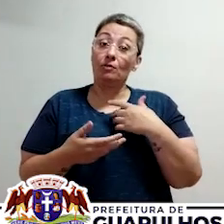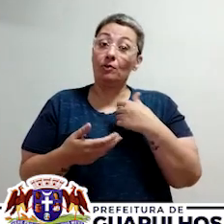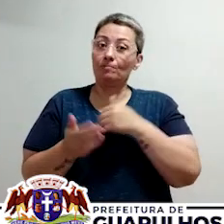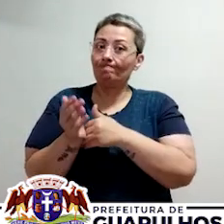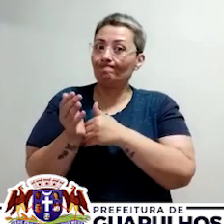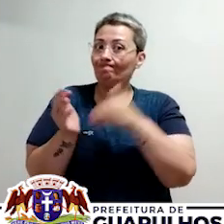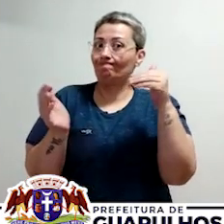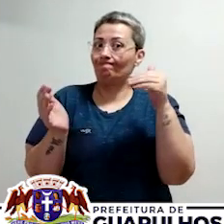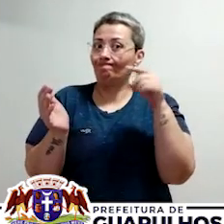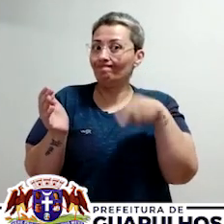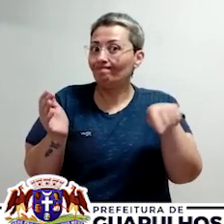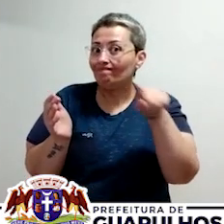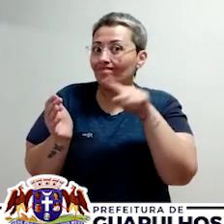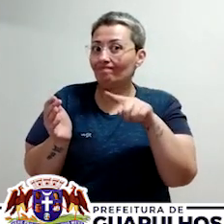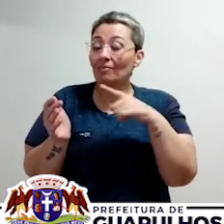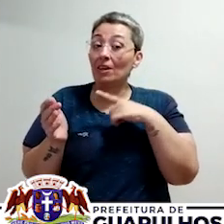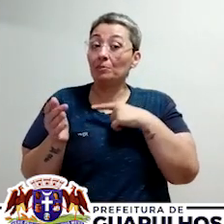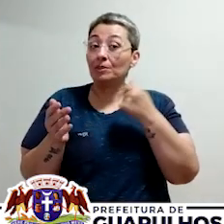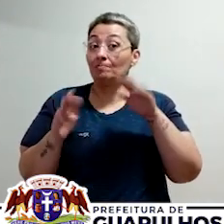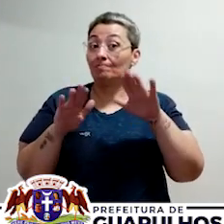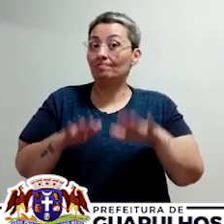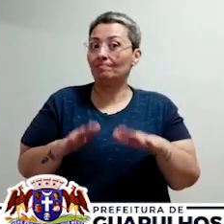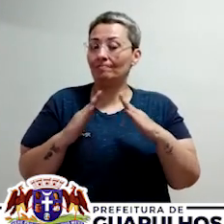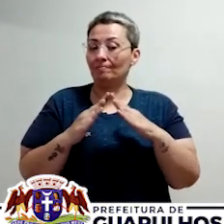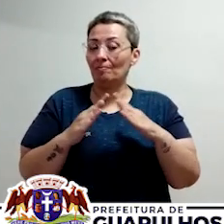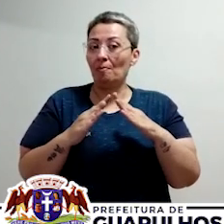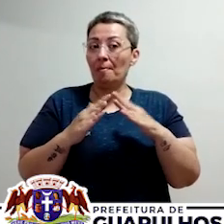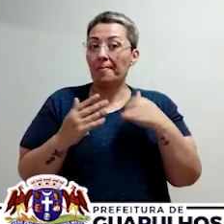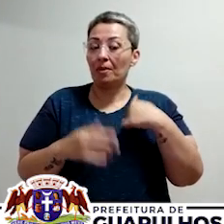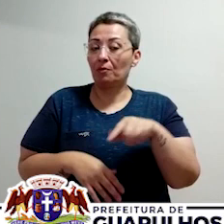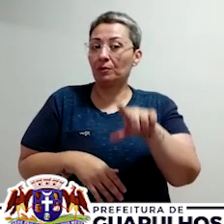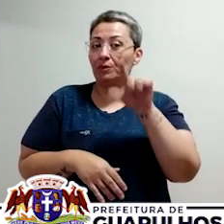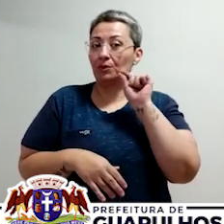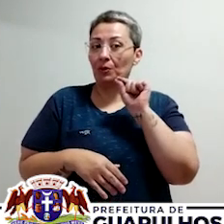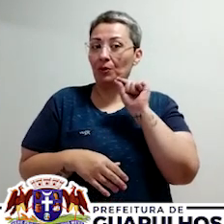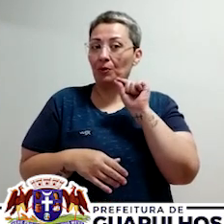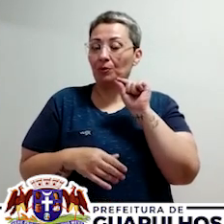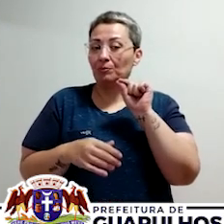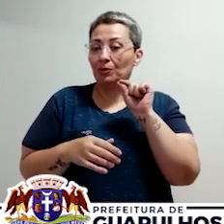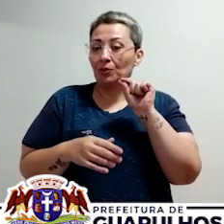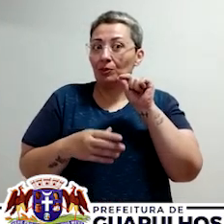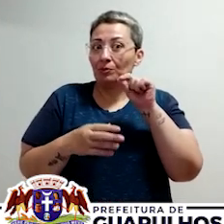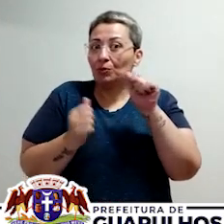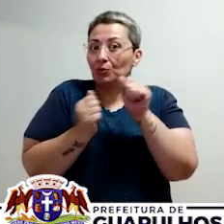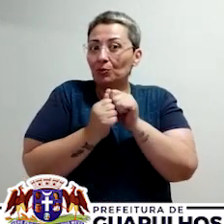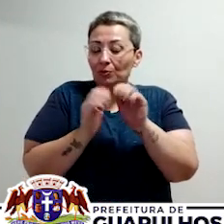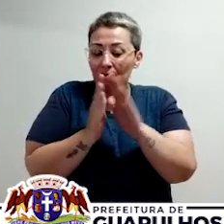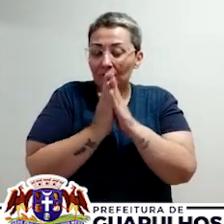Eu vou contar um segredo para vocês. Já que eu tenho que ficar em minha casa, eu escolho morar nos